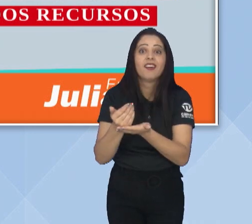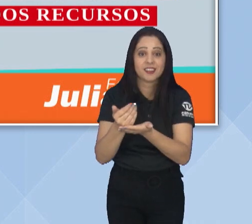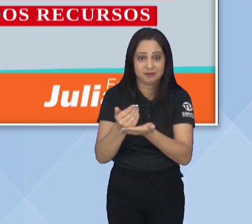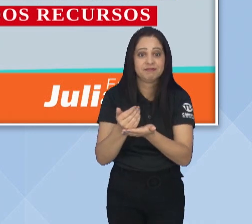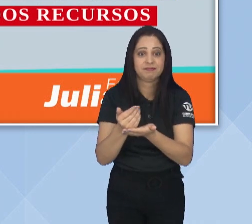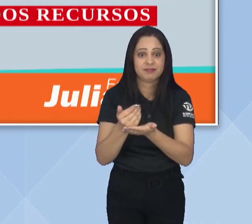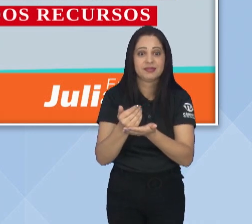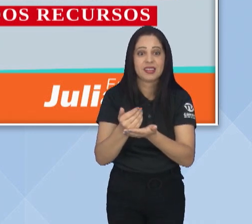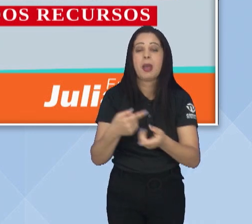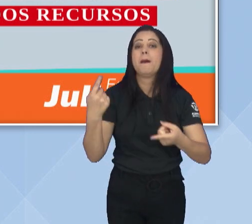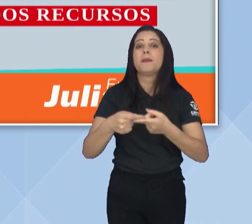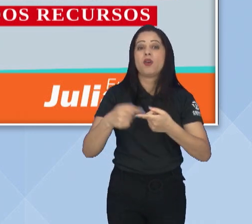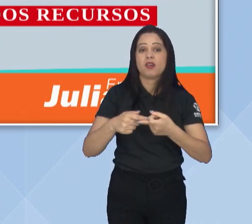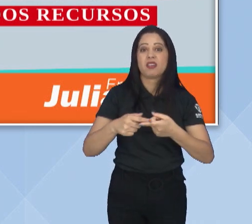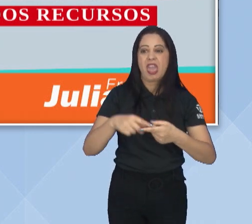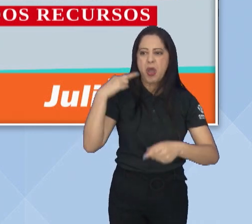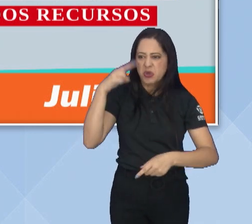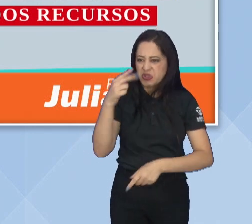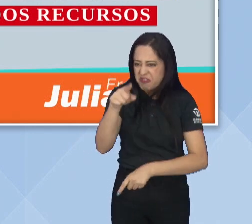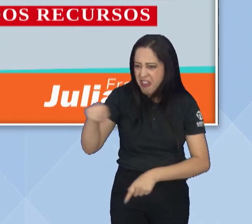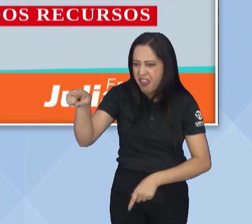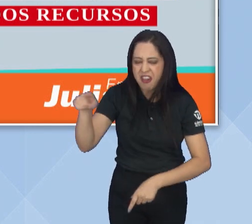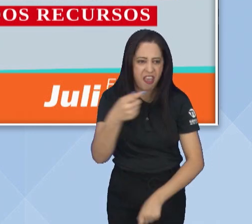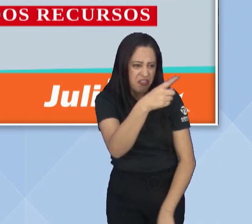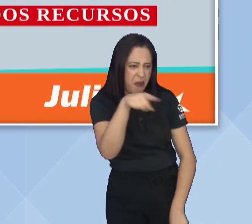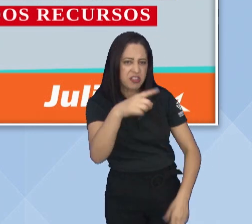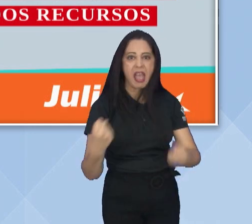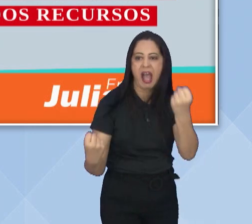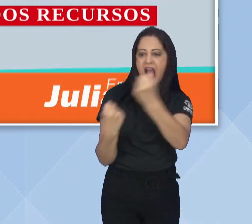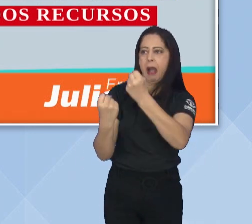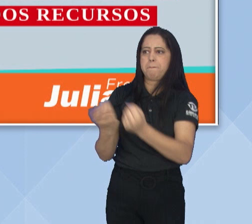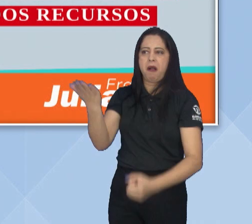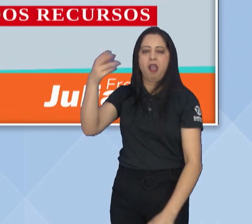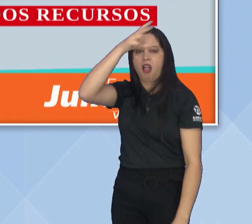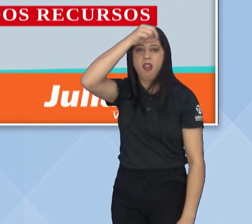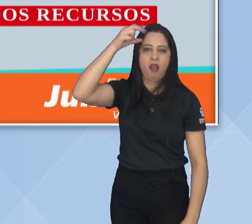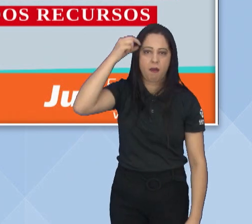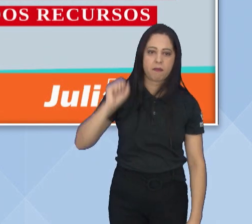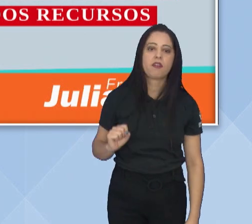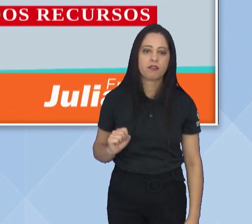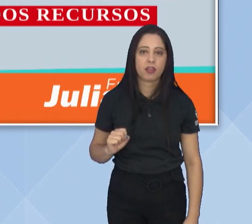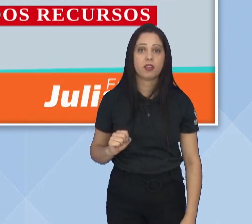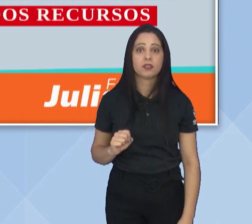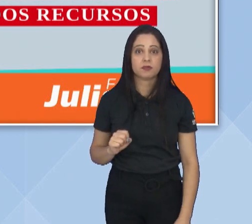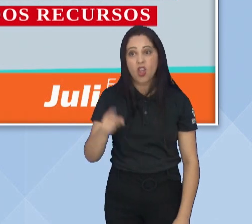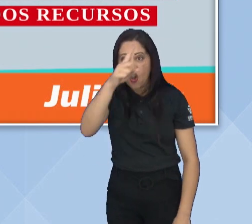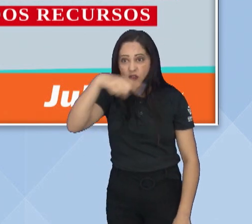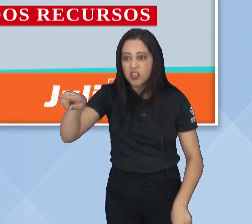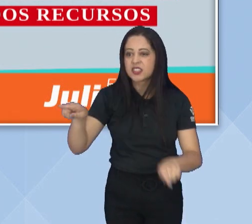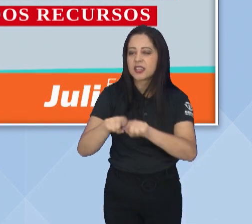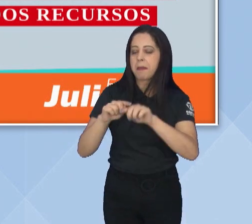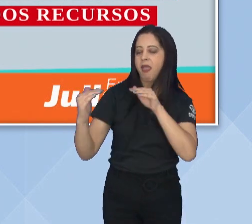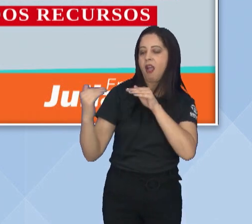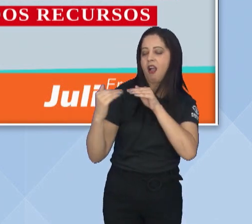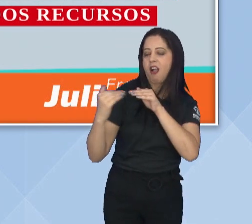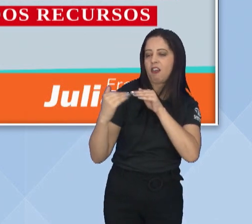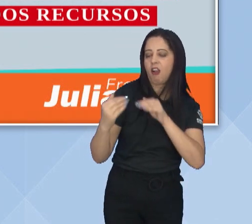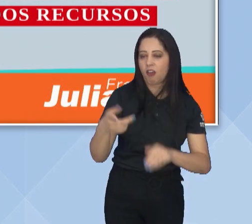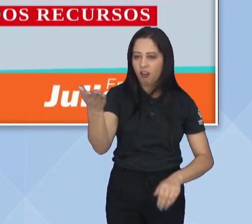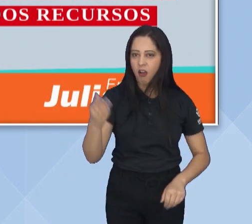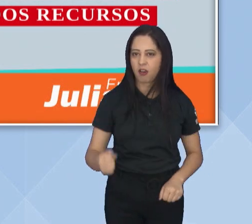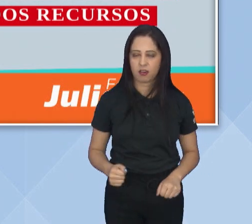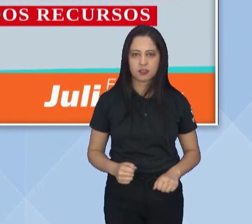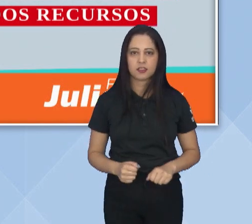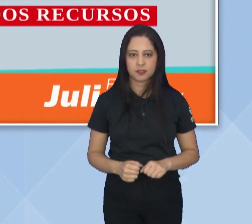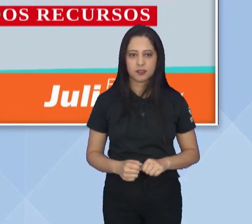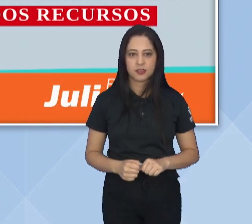Isso porque muitos daqui, vereadores, apoiam o prefeito, também fazem parte desse título. Porque é o que ele